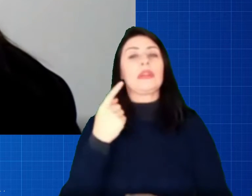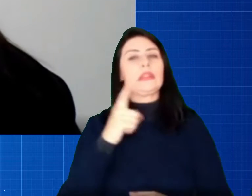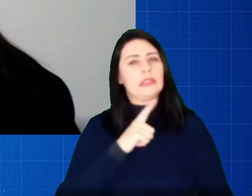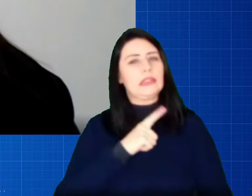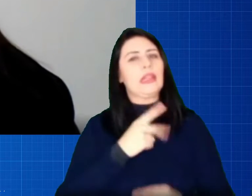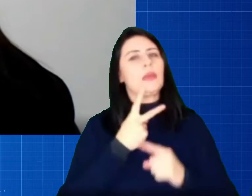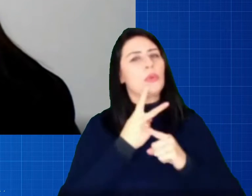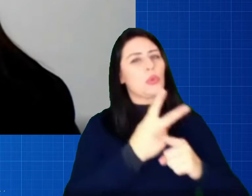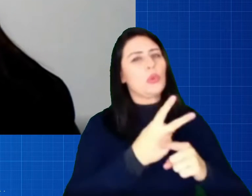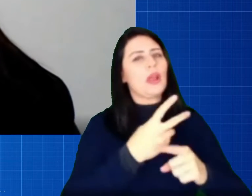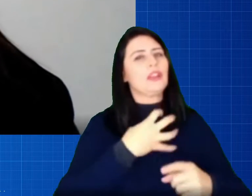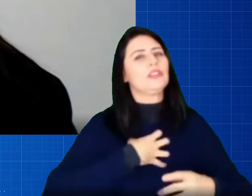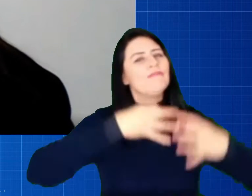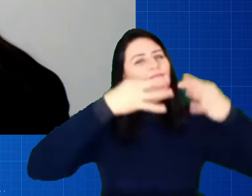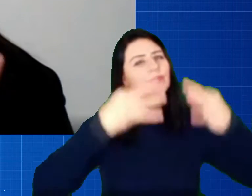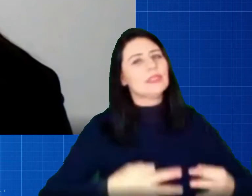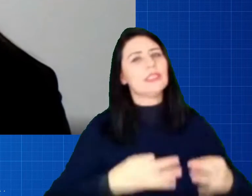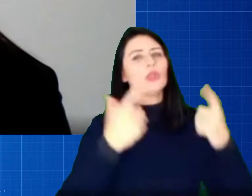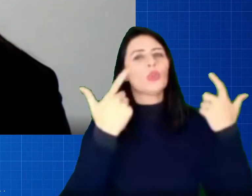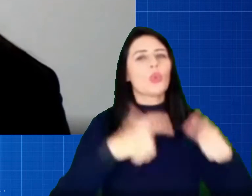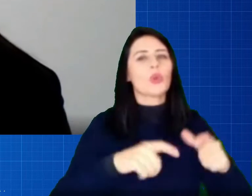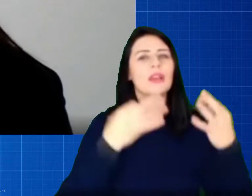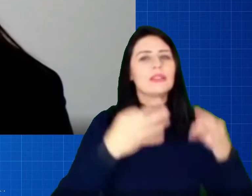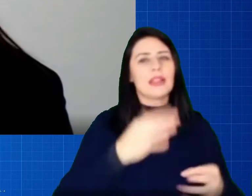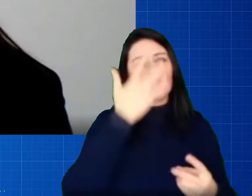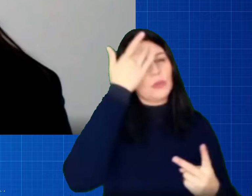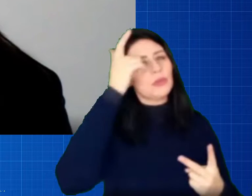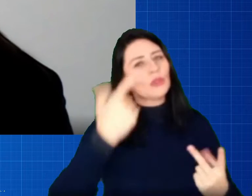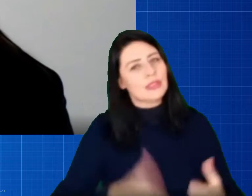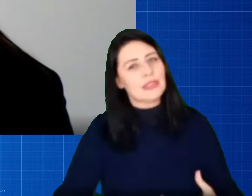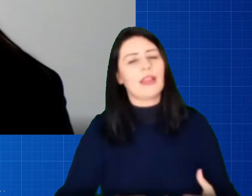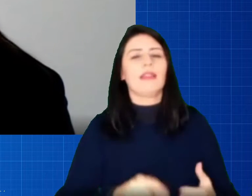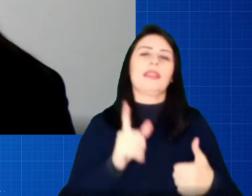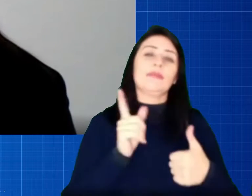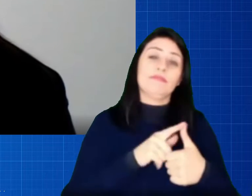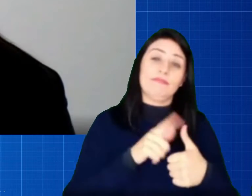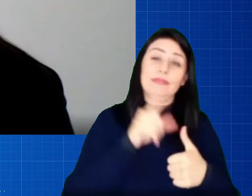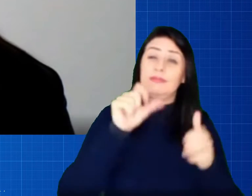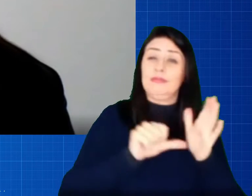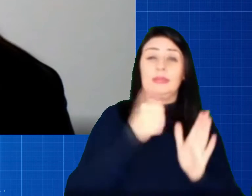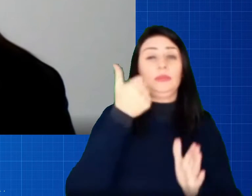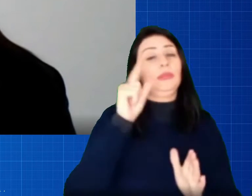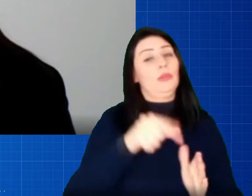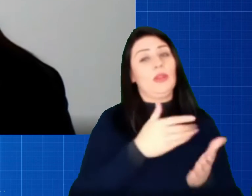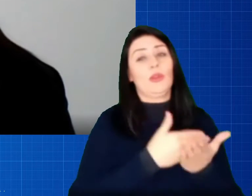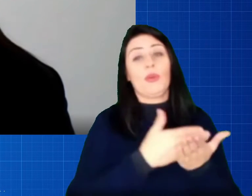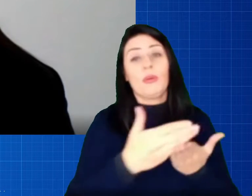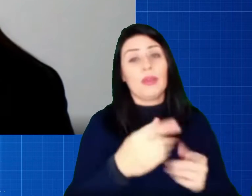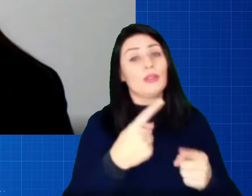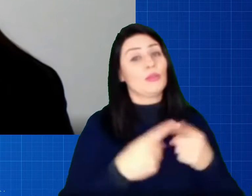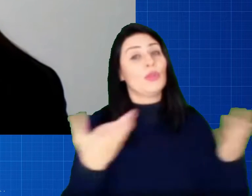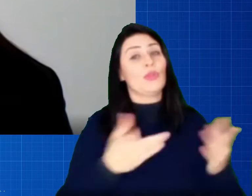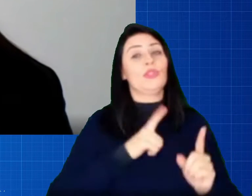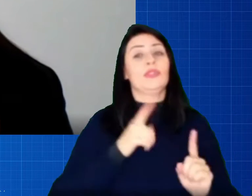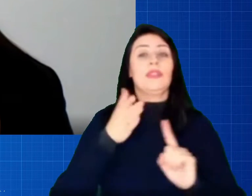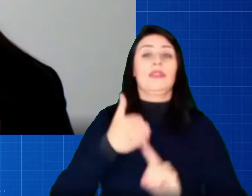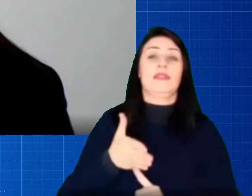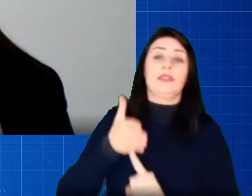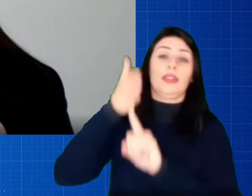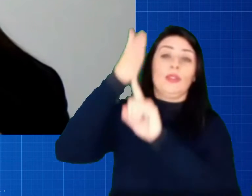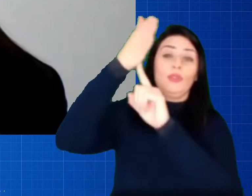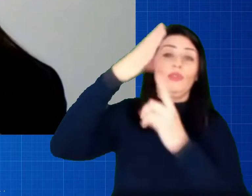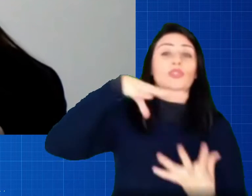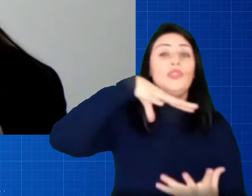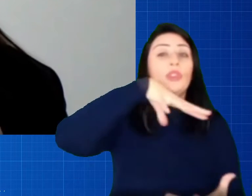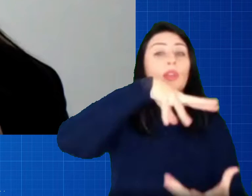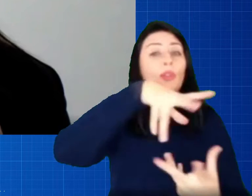das fontes sérias e confiáveis, eu acho que é o primeiro ponto, né? Até porque a gente tem um universo hoje, uma tecnologia